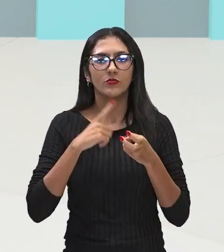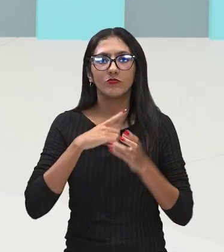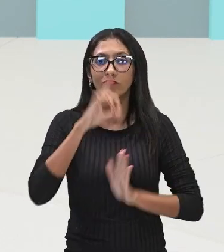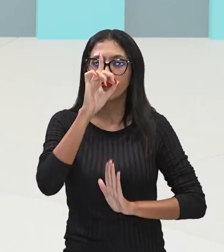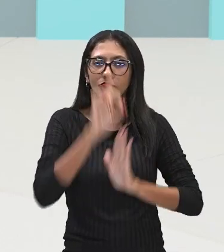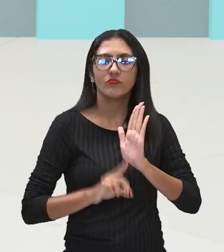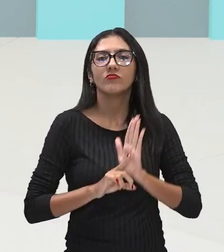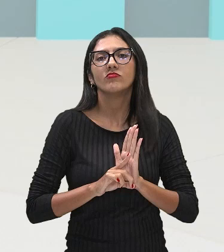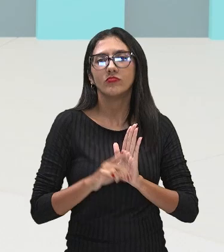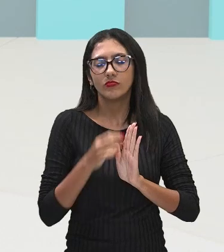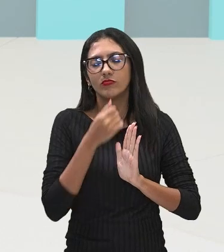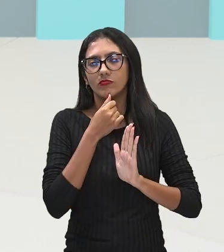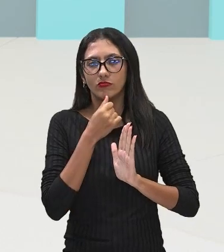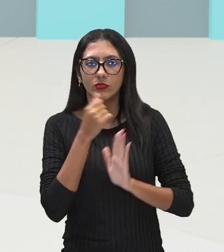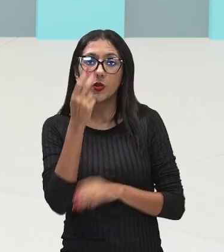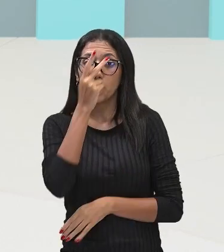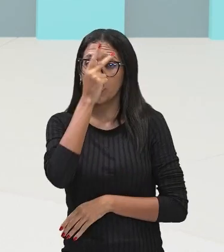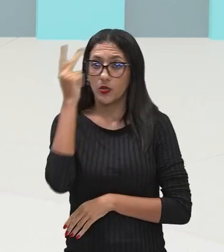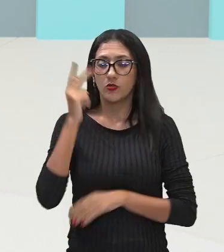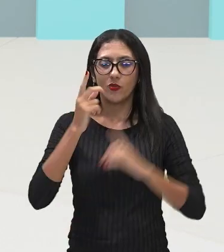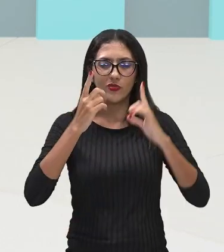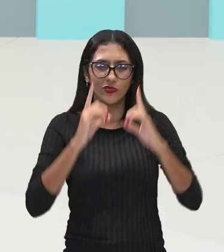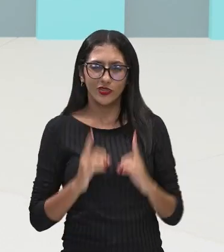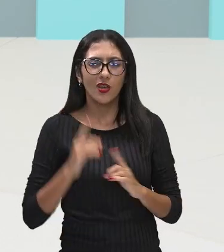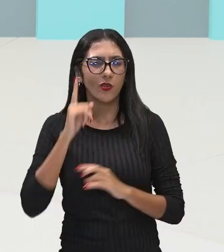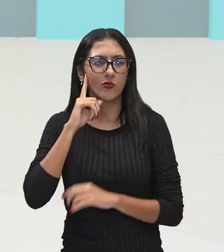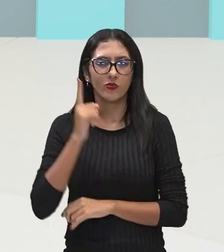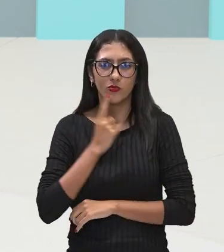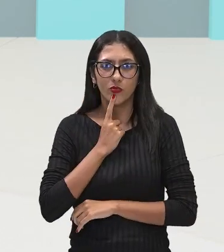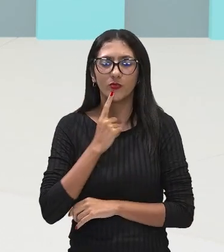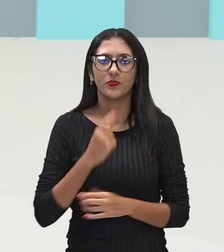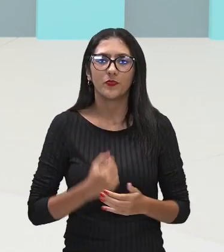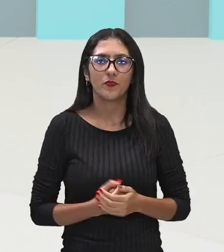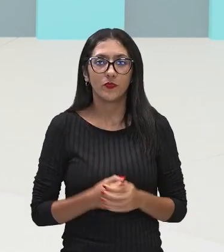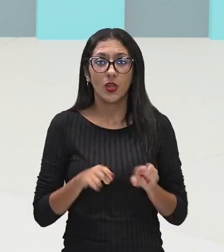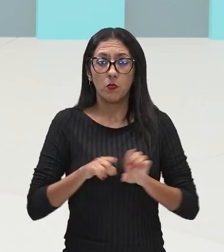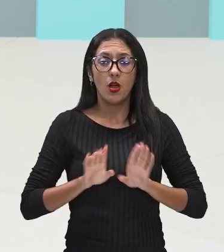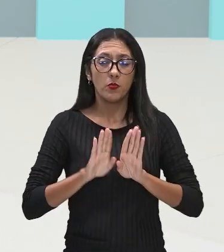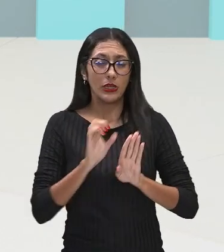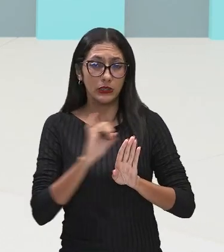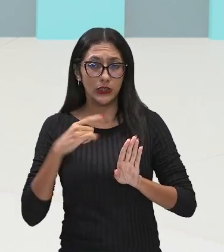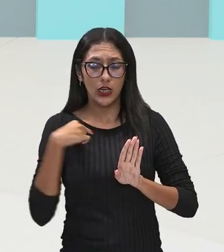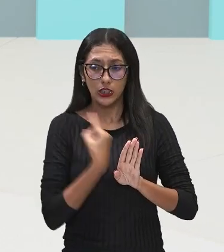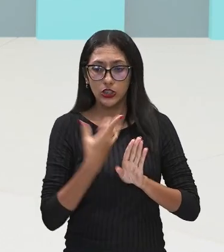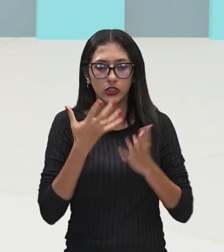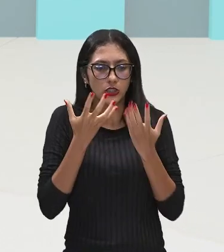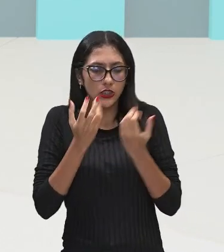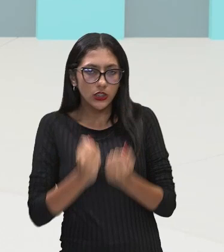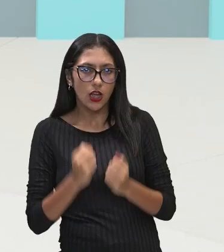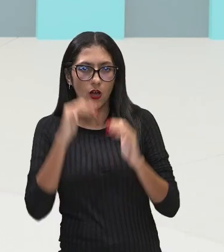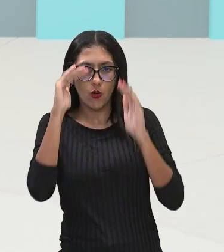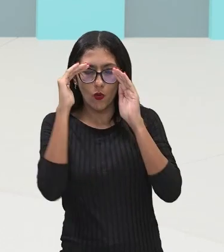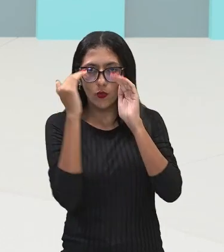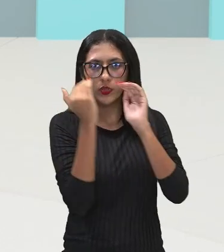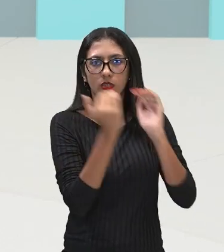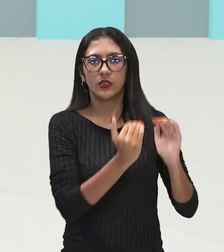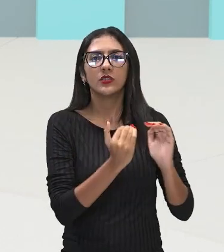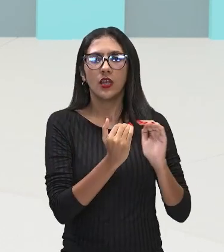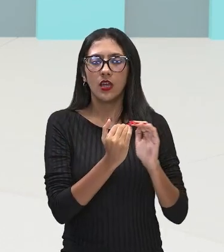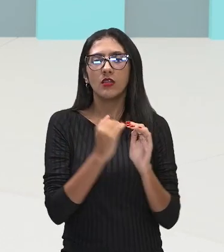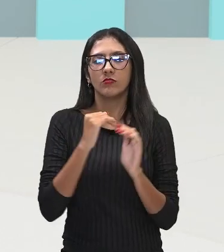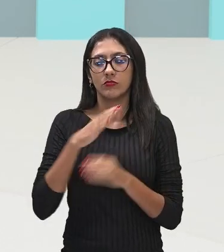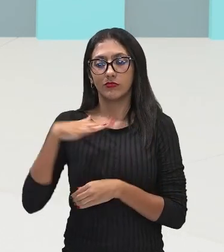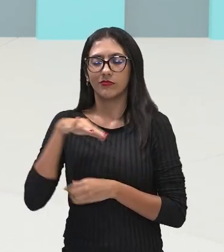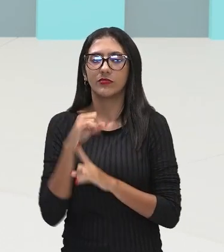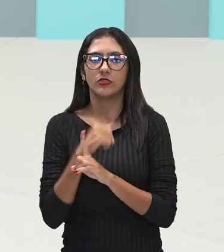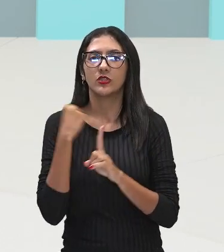estou falando das pessoas com deficiência, mas agora dizendo, olha, se nós cumprirmos tal papel, nossa sociedade se